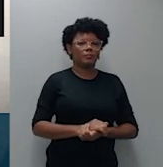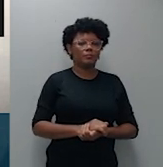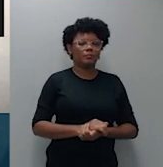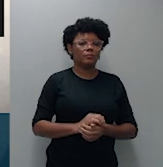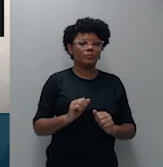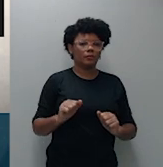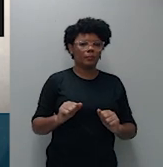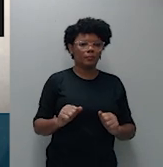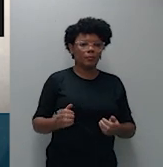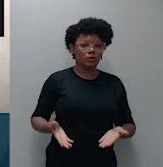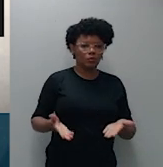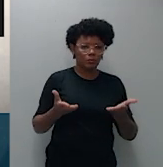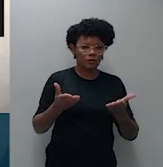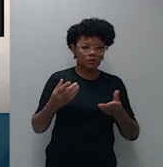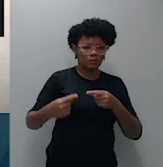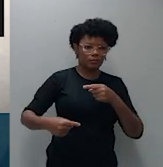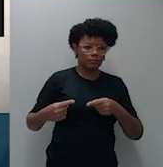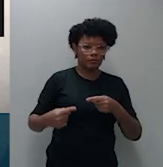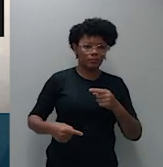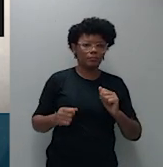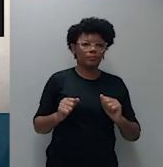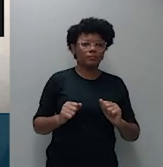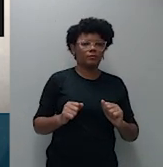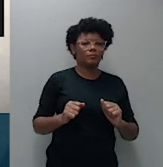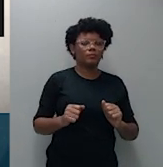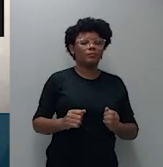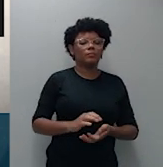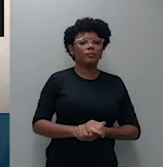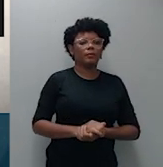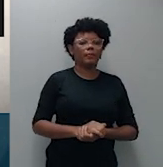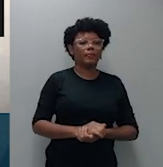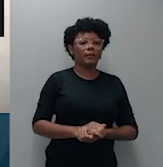nisso era podemos participar dos debates